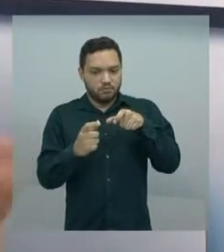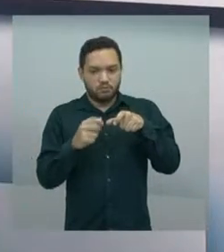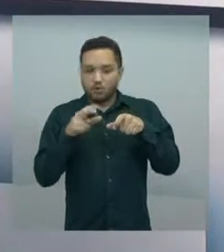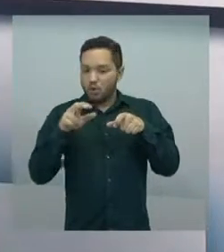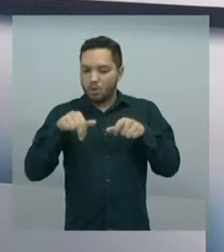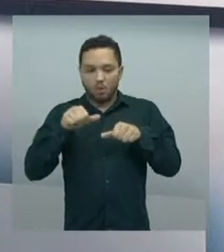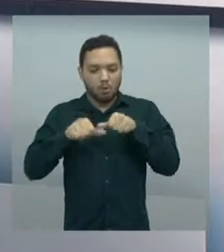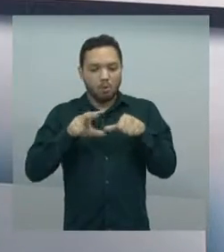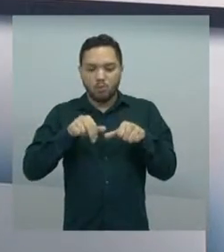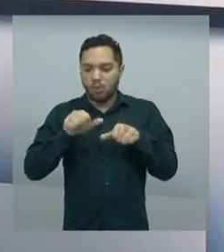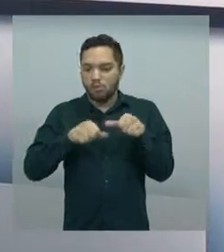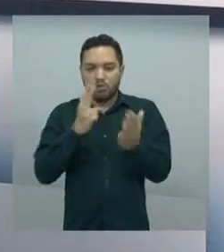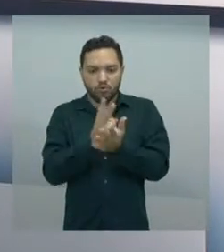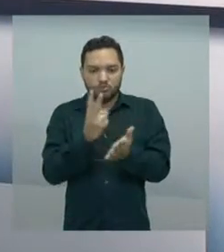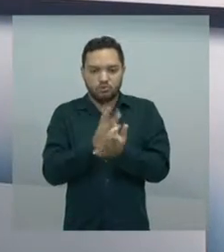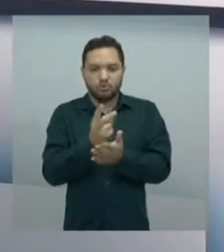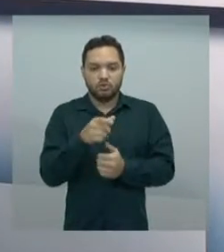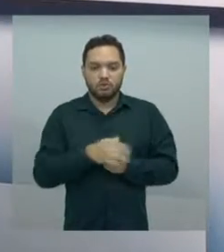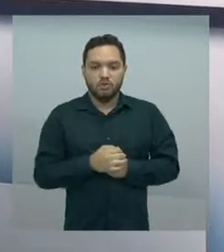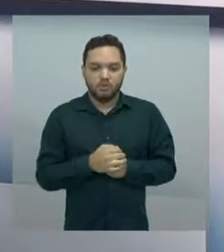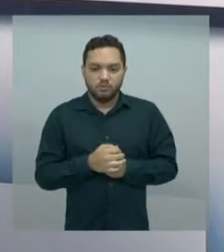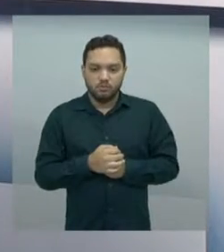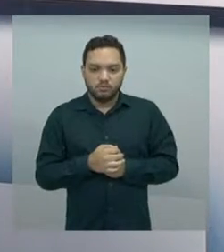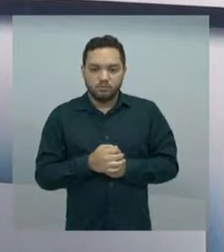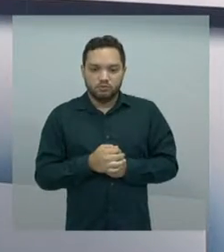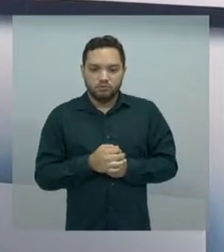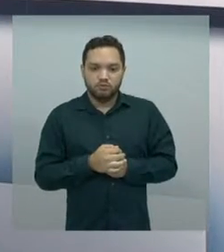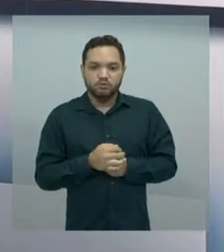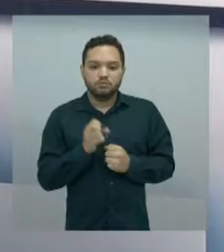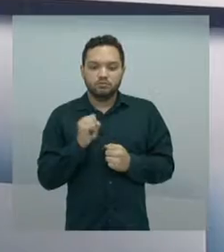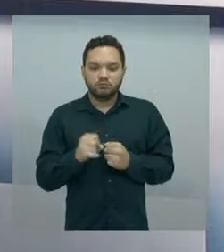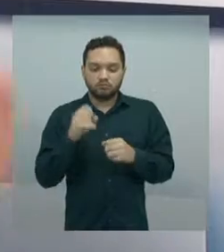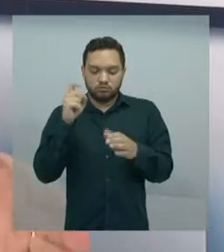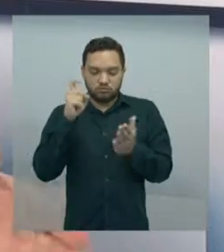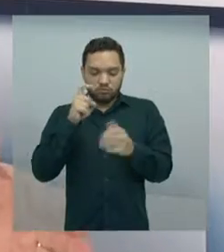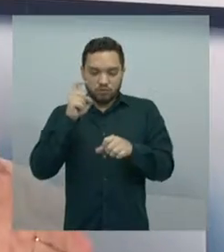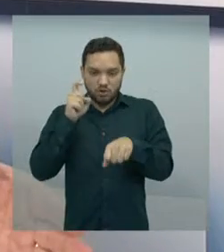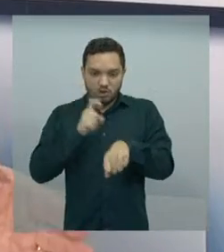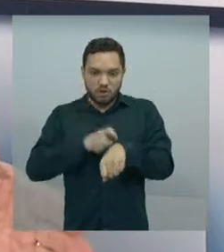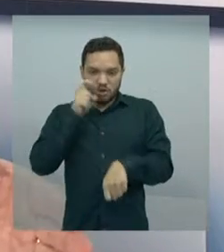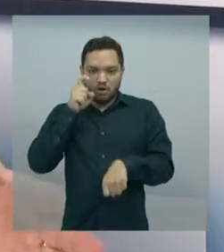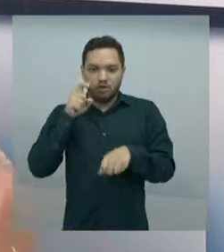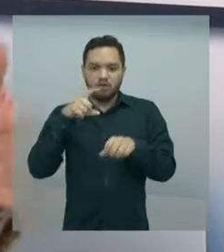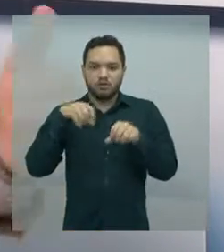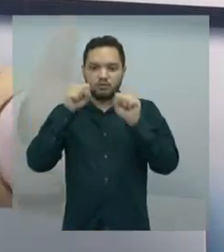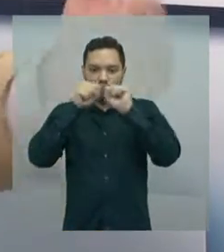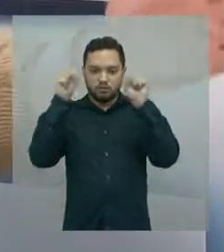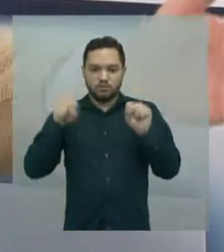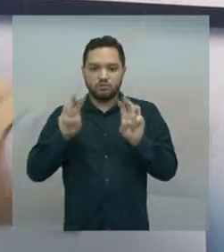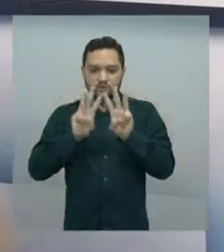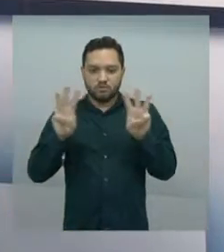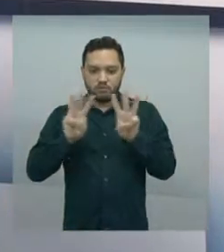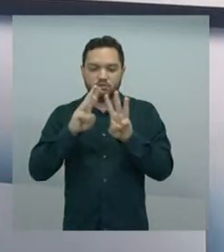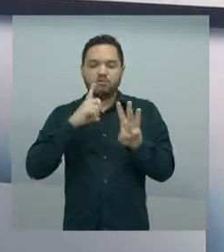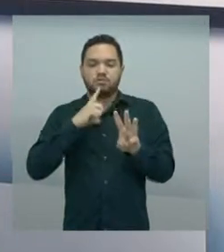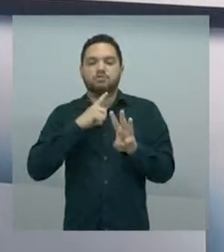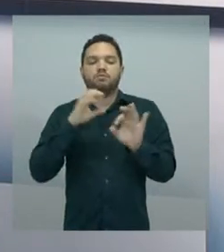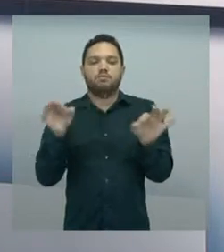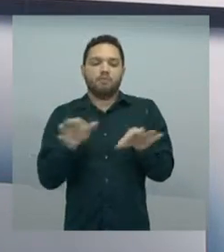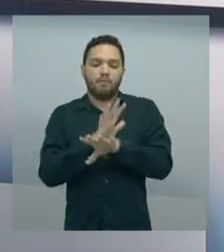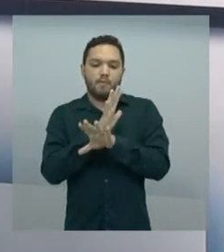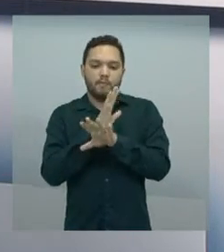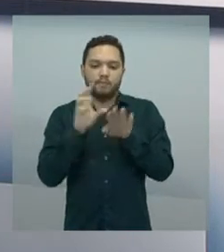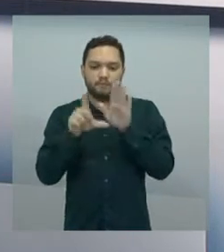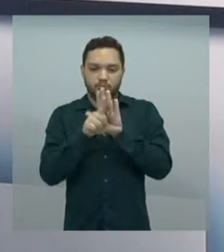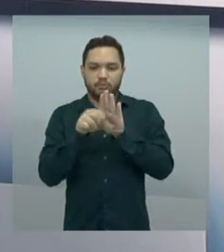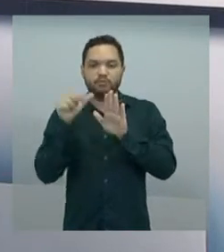ficar desatualizado. Porque na hora que ele direcionar, vai para a página e já tem atualização e